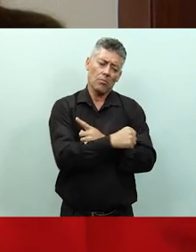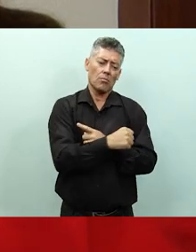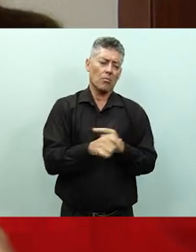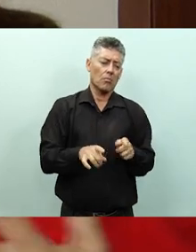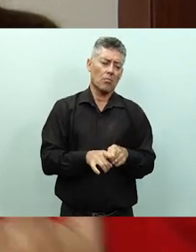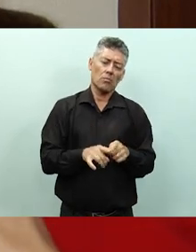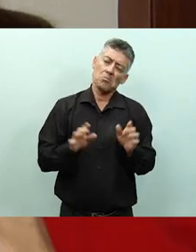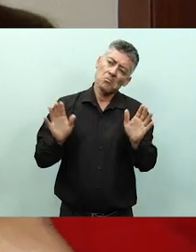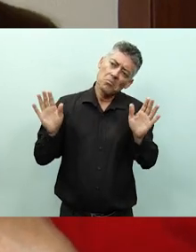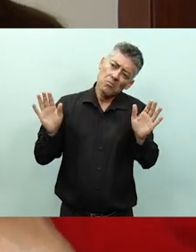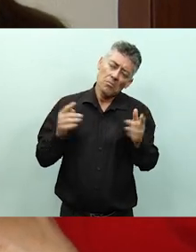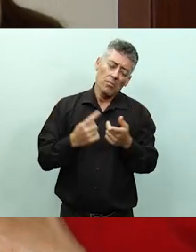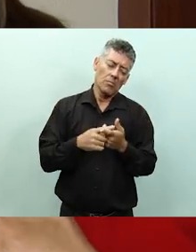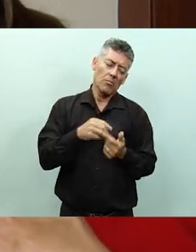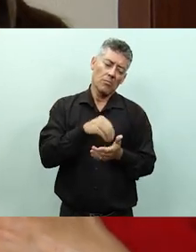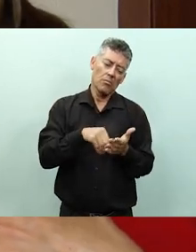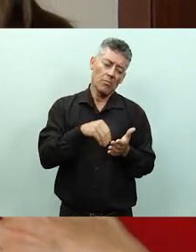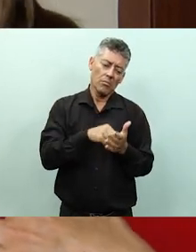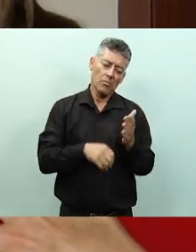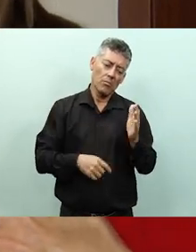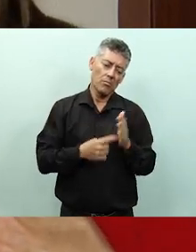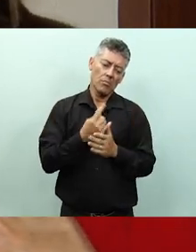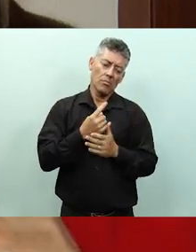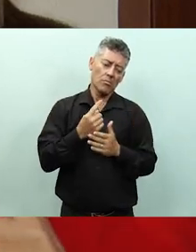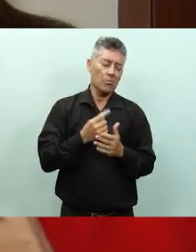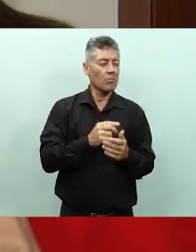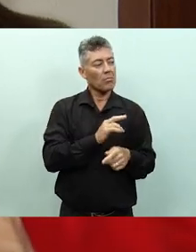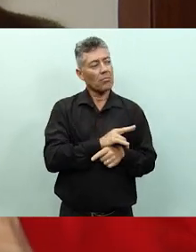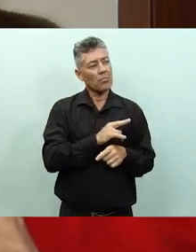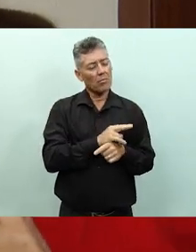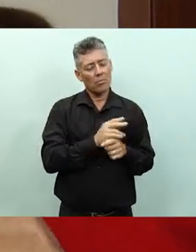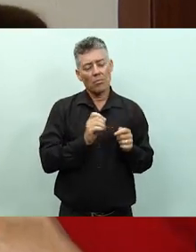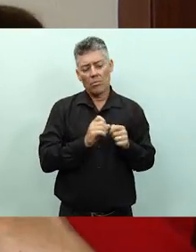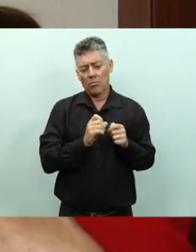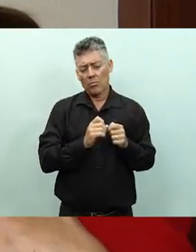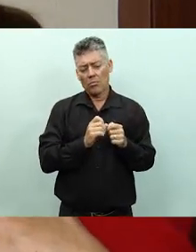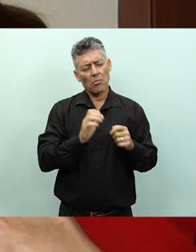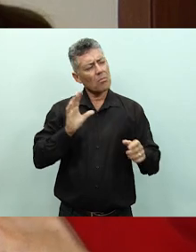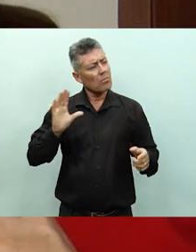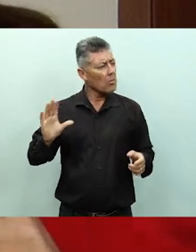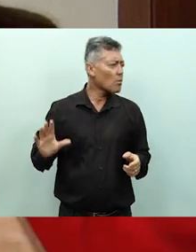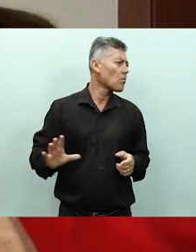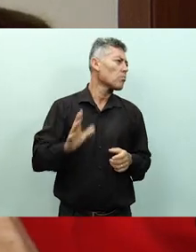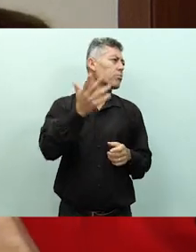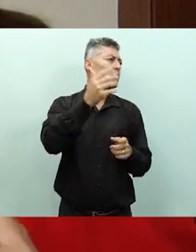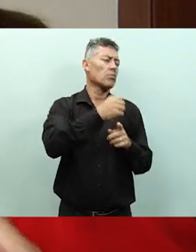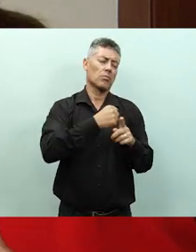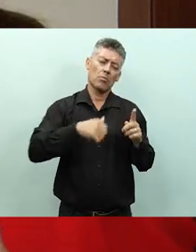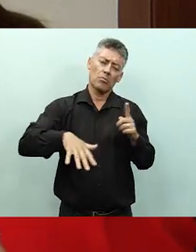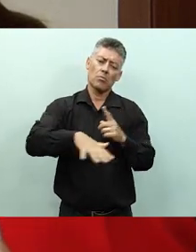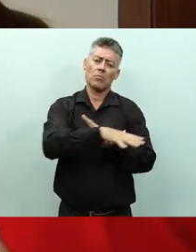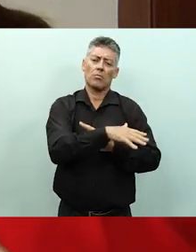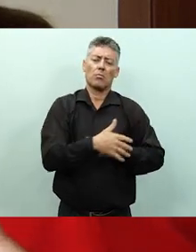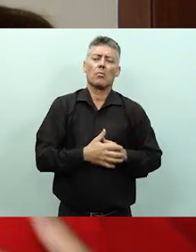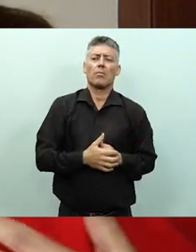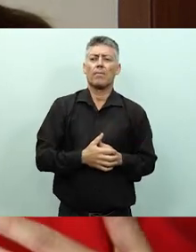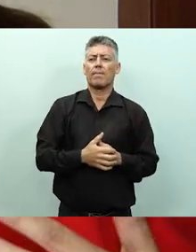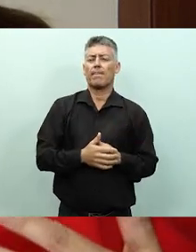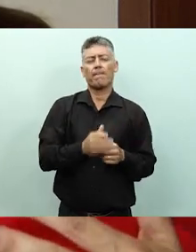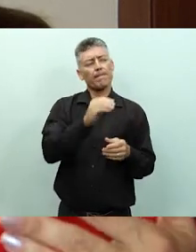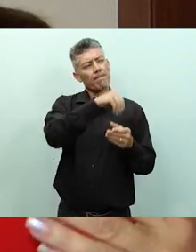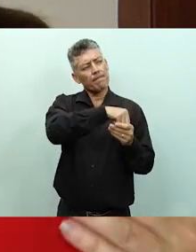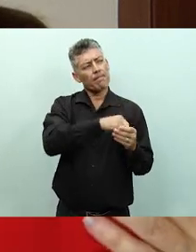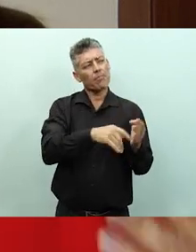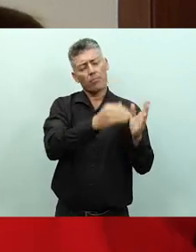Na área social, eu sou suspeita em falar porque eu fui secretária no primeiro mandato dela, mas a gente fez uma revolução na área social, a